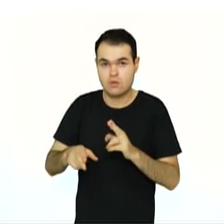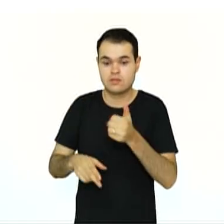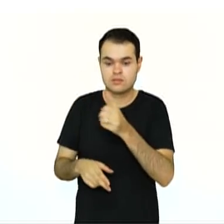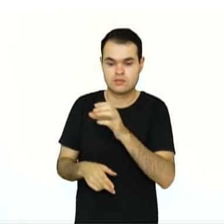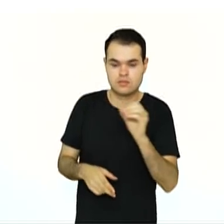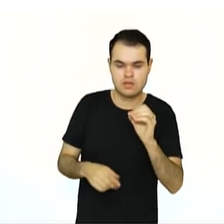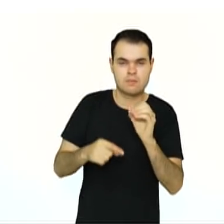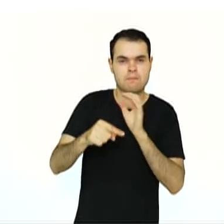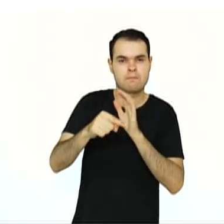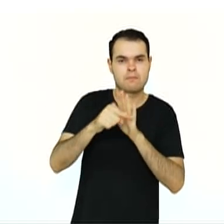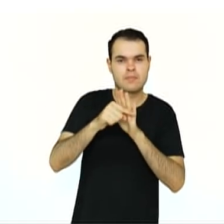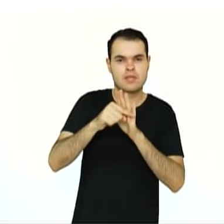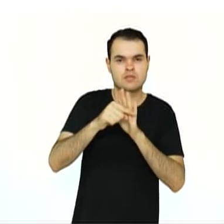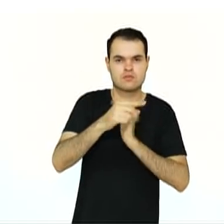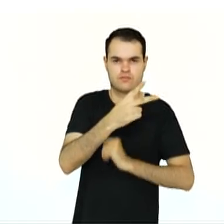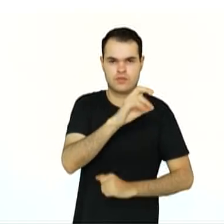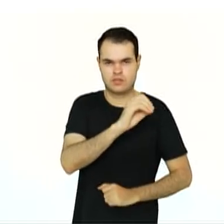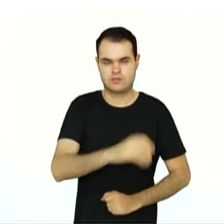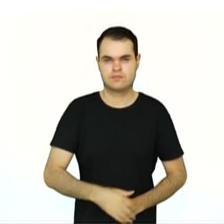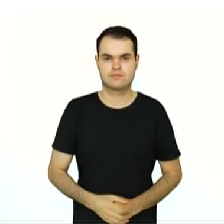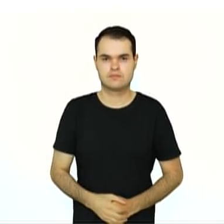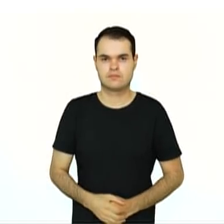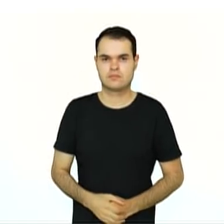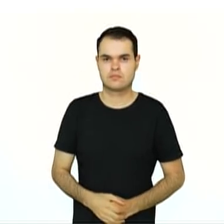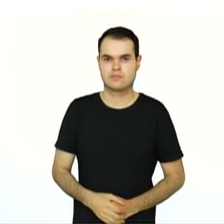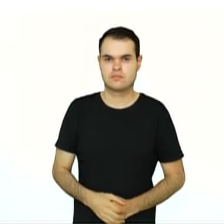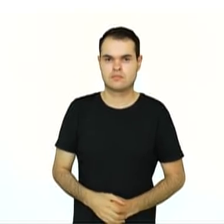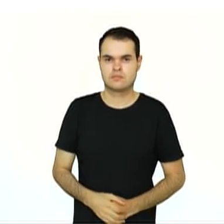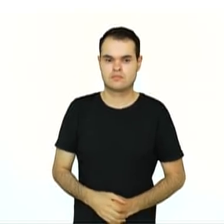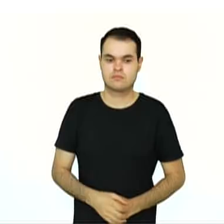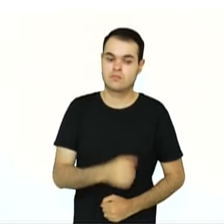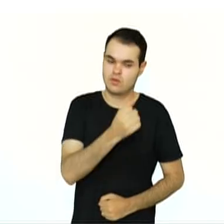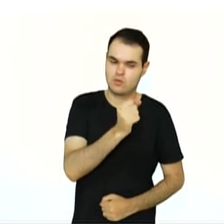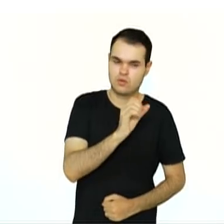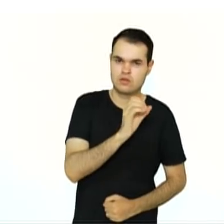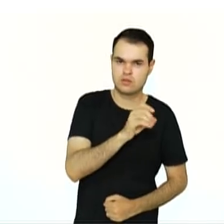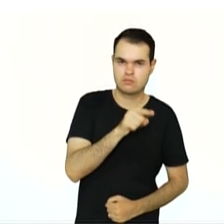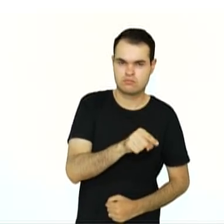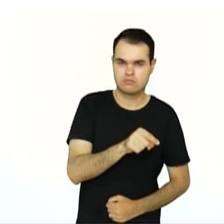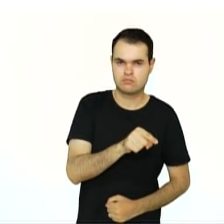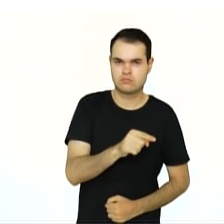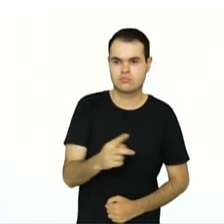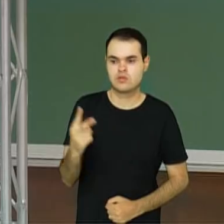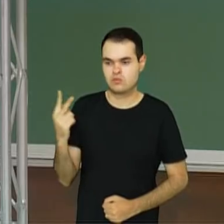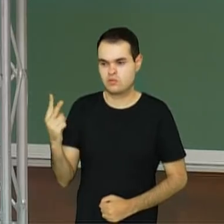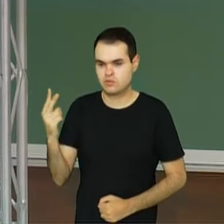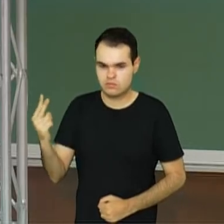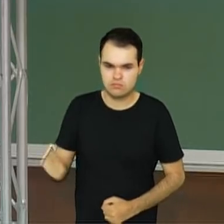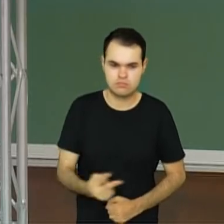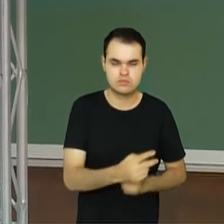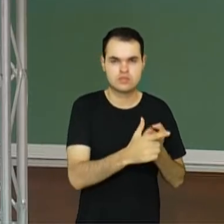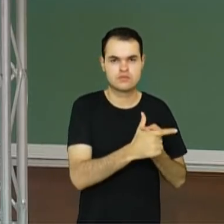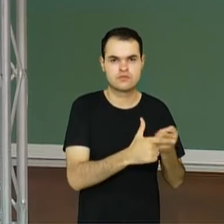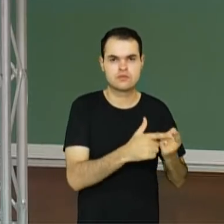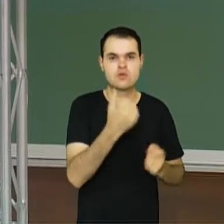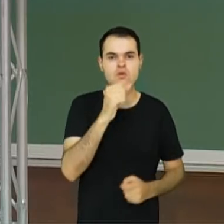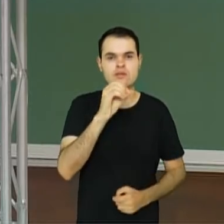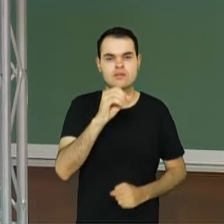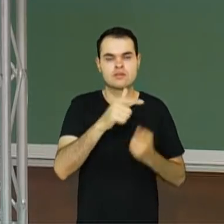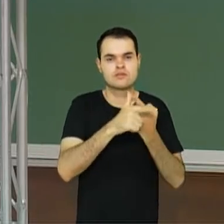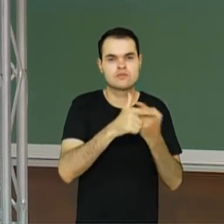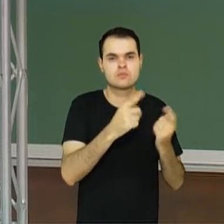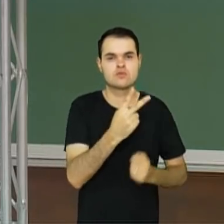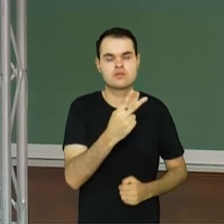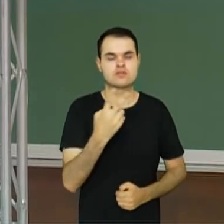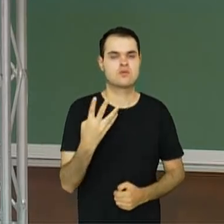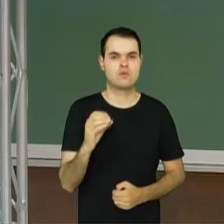20. Tranquilo? Aí 100 menos 20 é 80. O 2 passa dividindo e 80 por 2 é